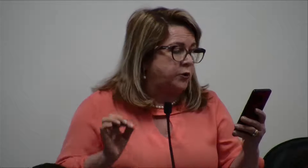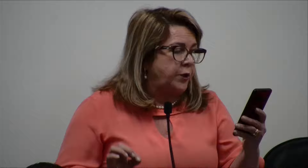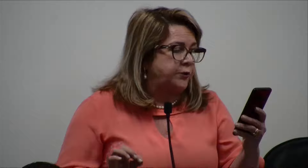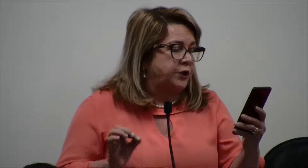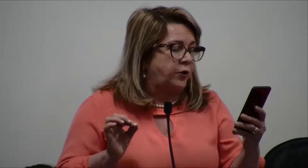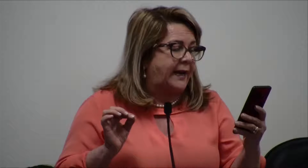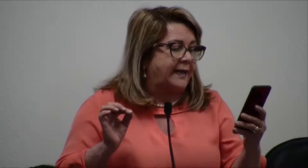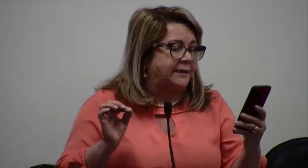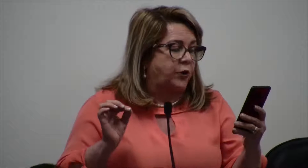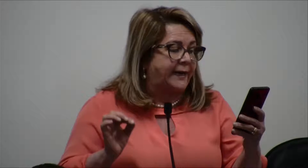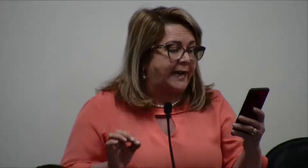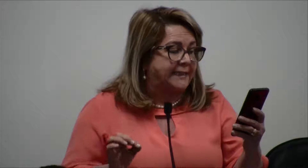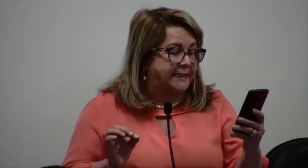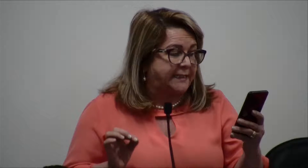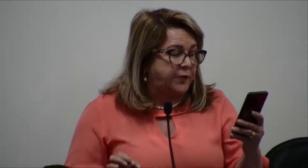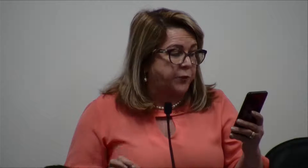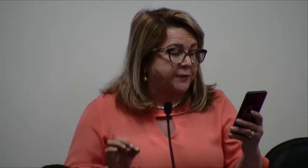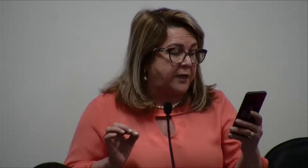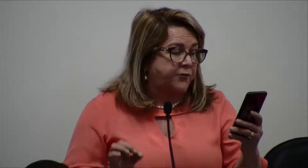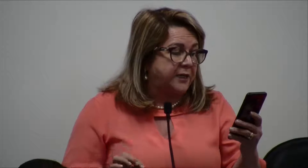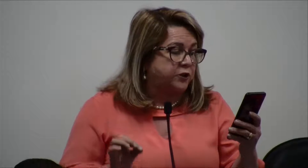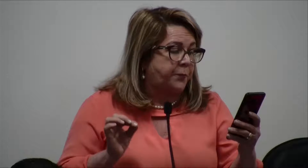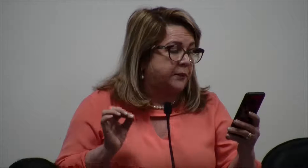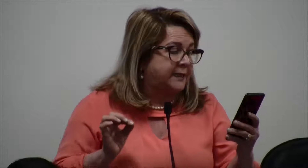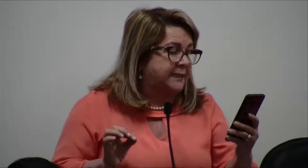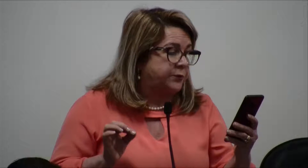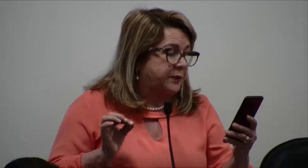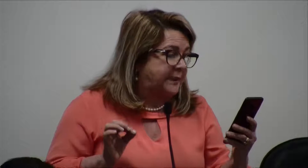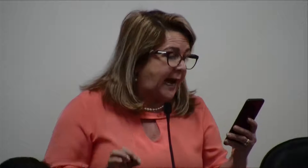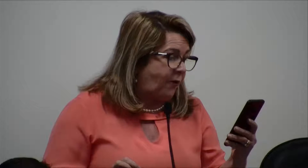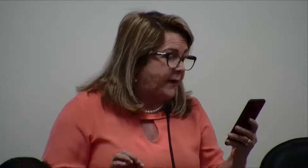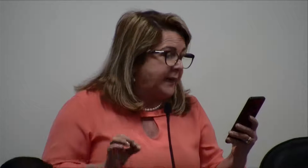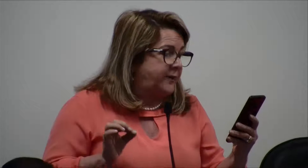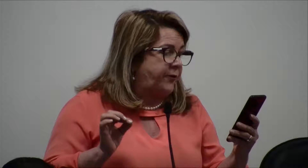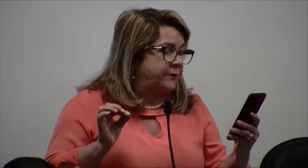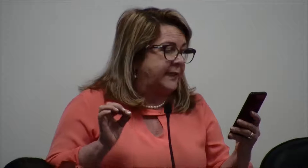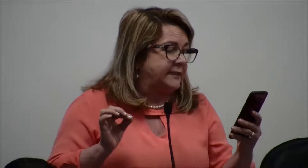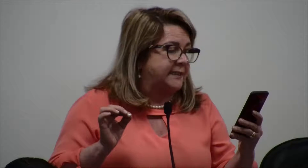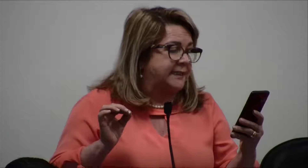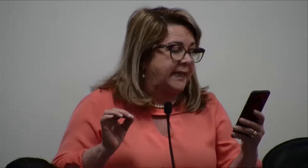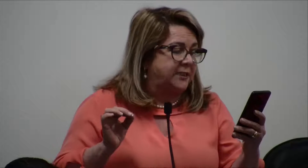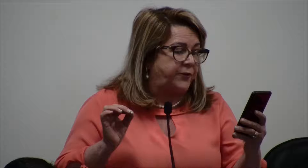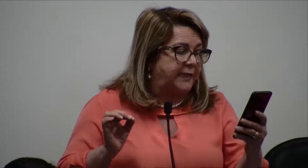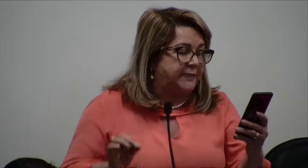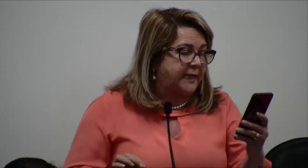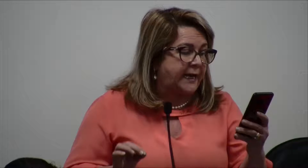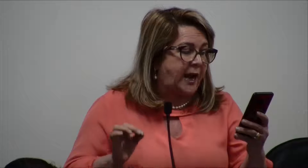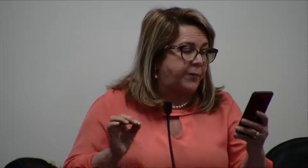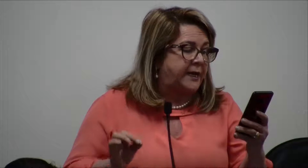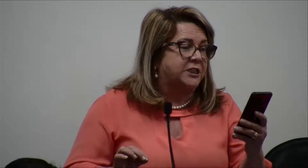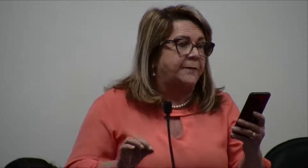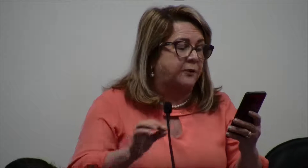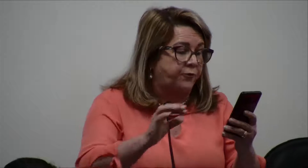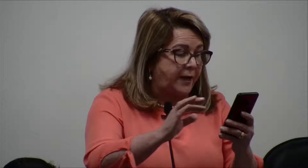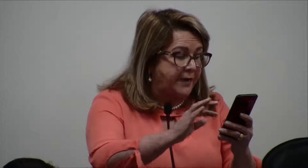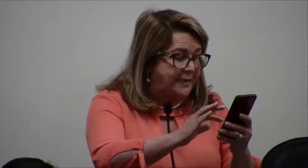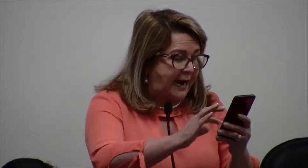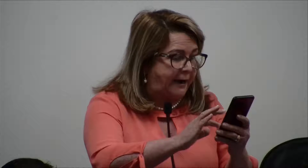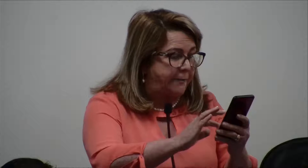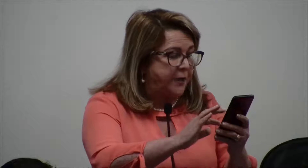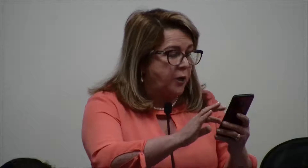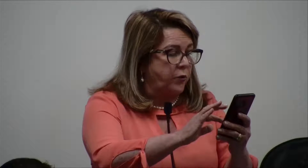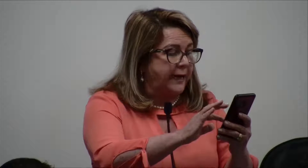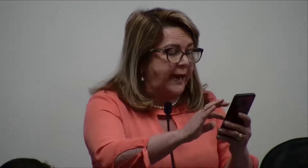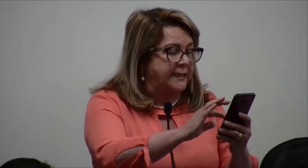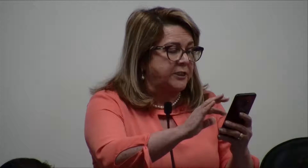o intuito de tornar acessível o serviço de proteção social, que vão desde assistência financeira ao planejamento